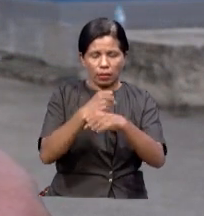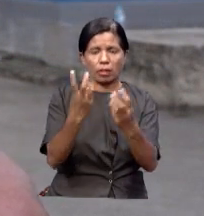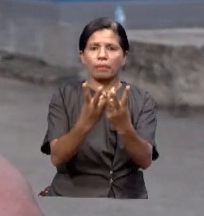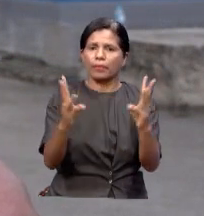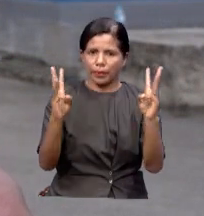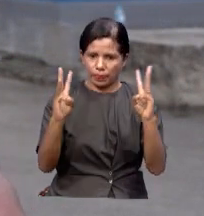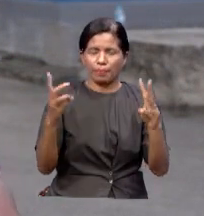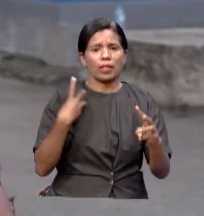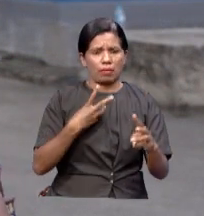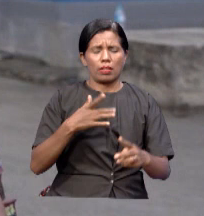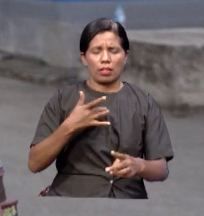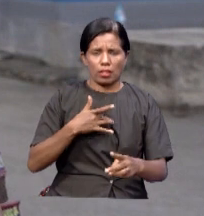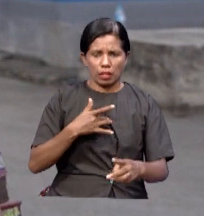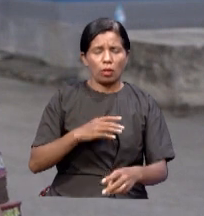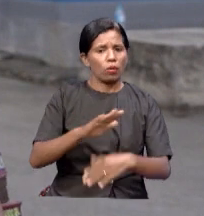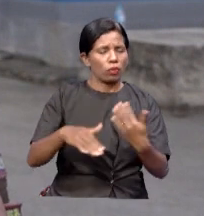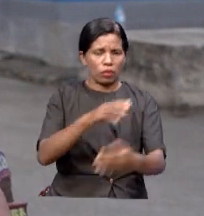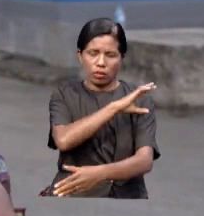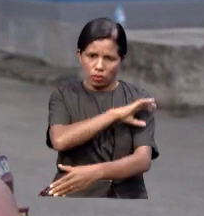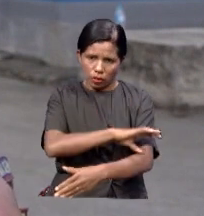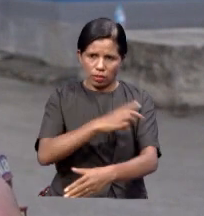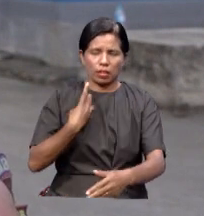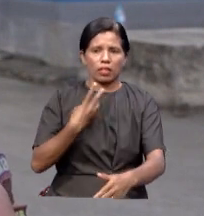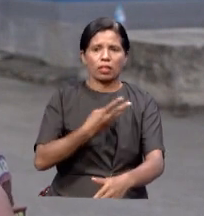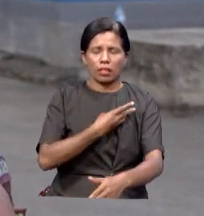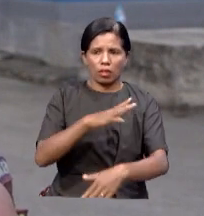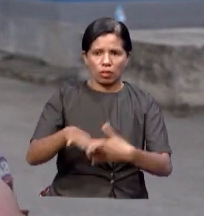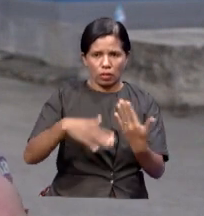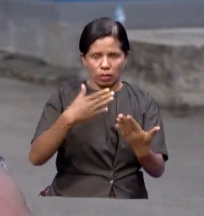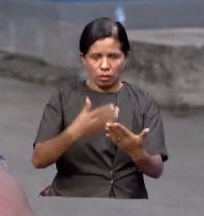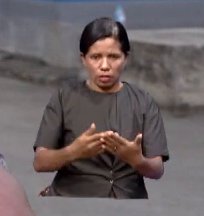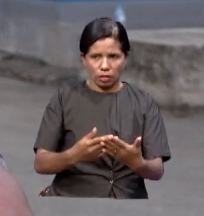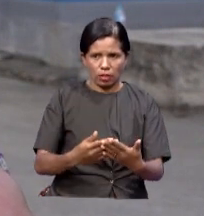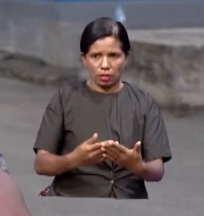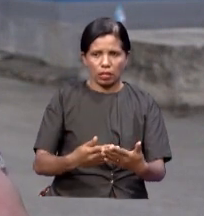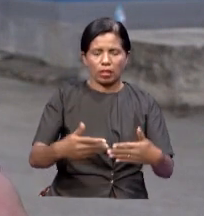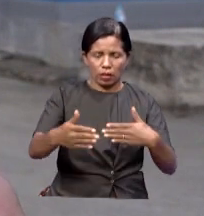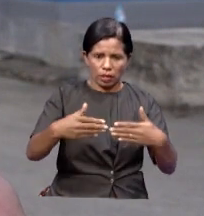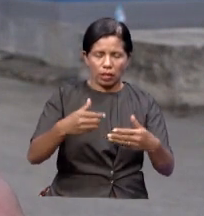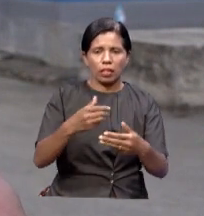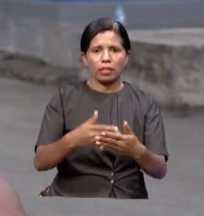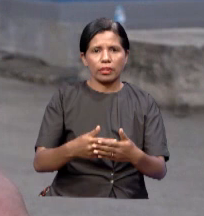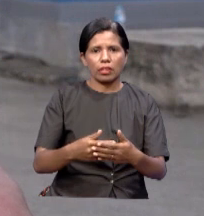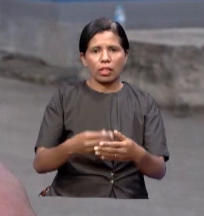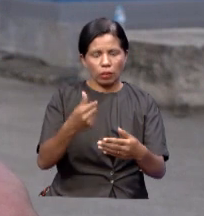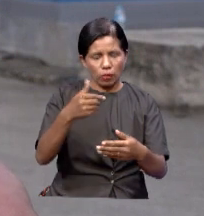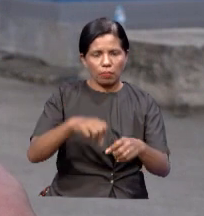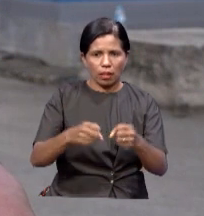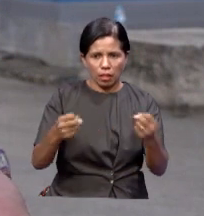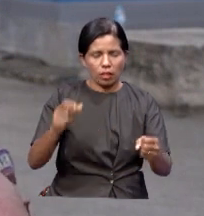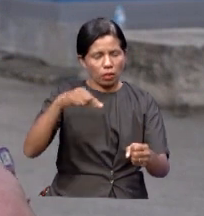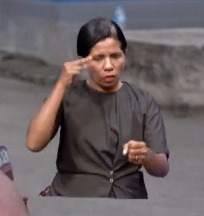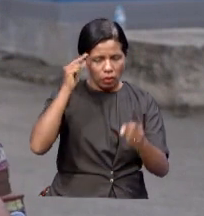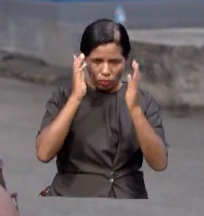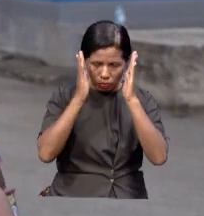kata itne ami garanti segurança betina fronteira, mas itne sobrano 8 an matohik, mas toman governo tomando